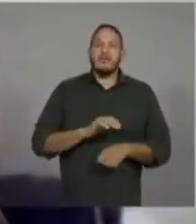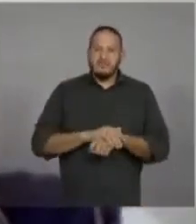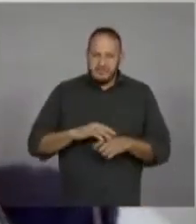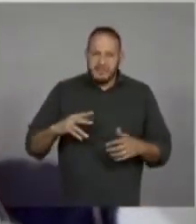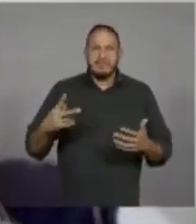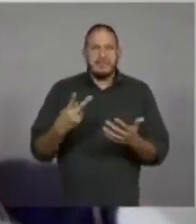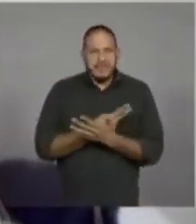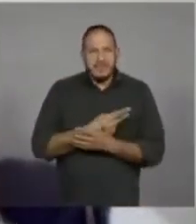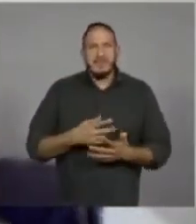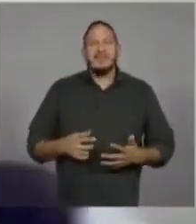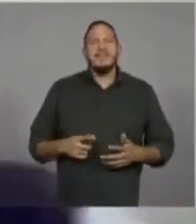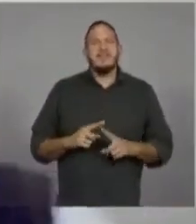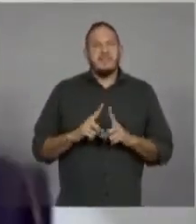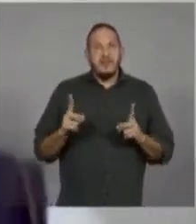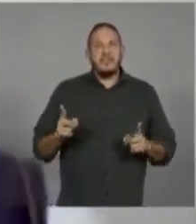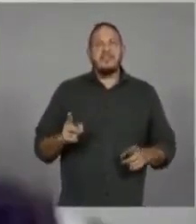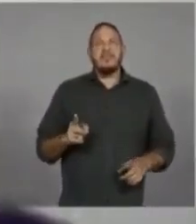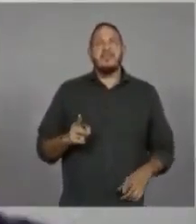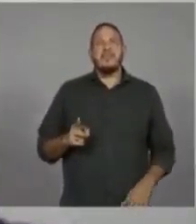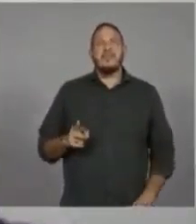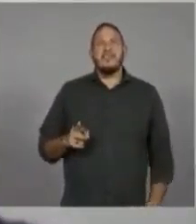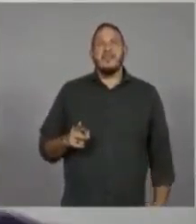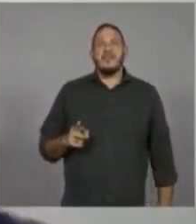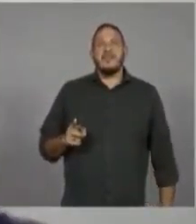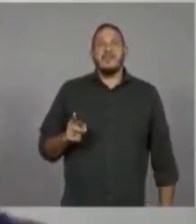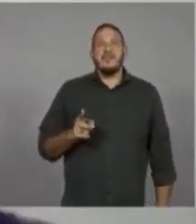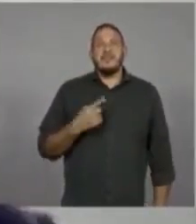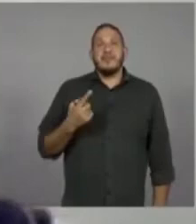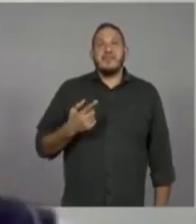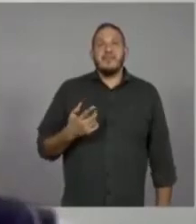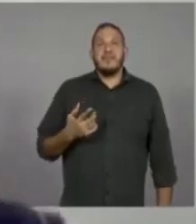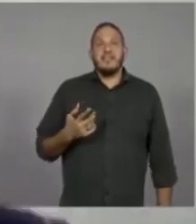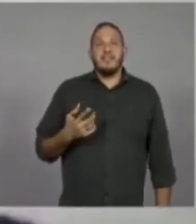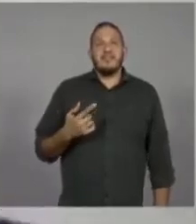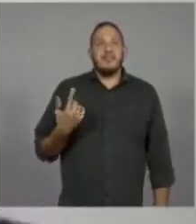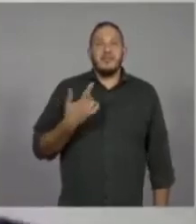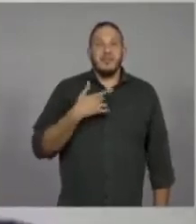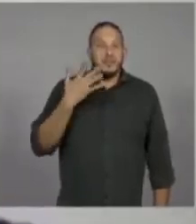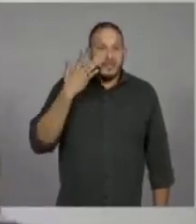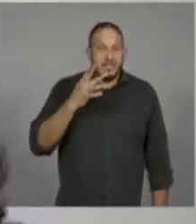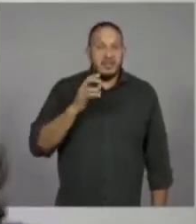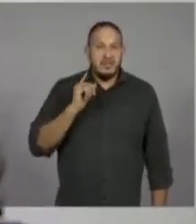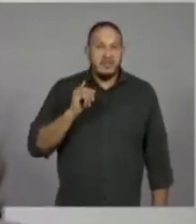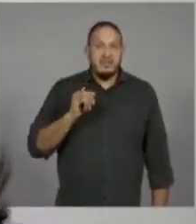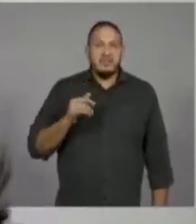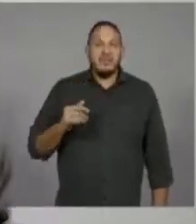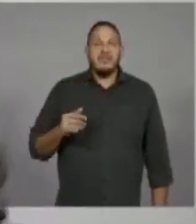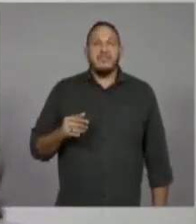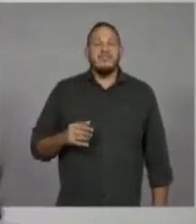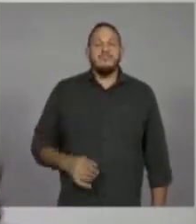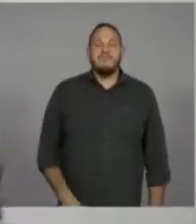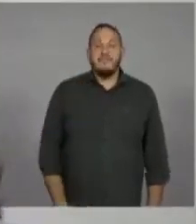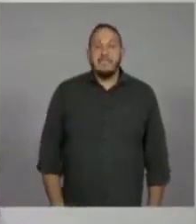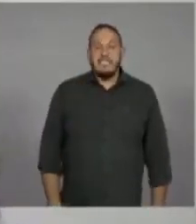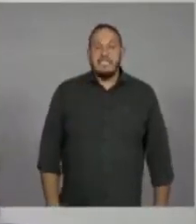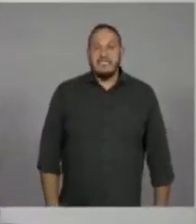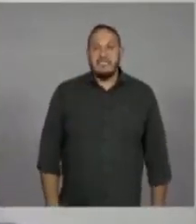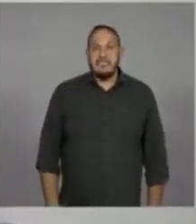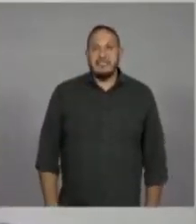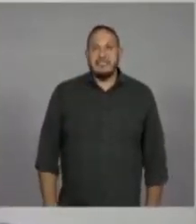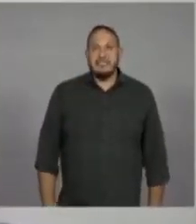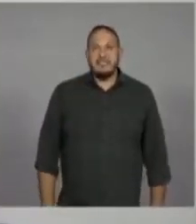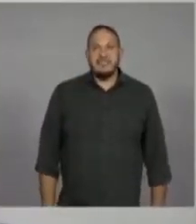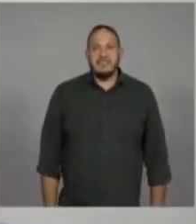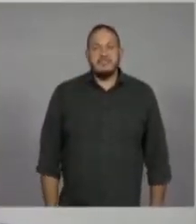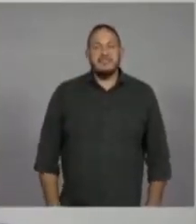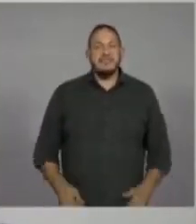eu posso perder, mas é triste não ser nem suplente, né? Porque a